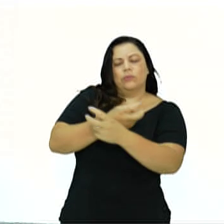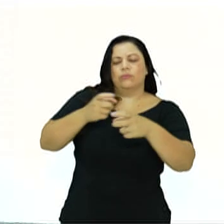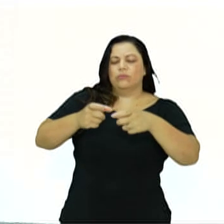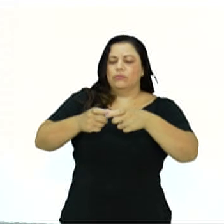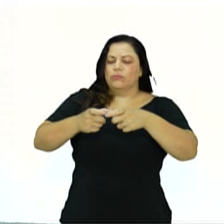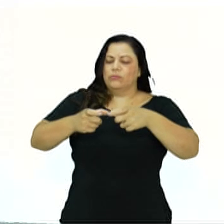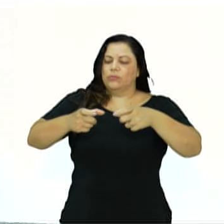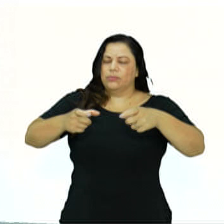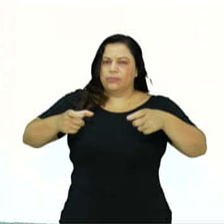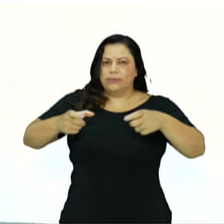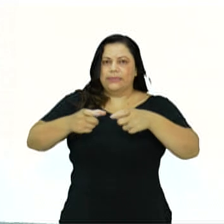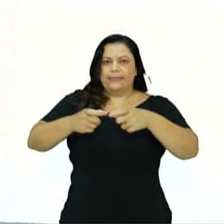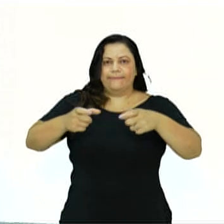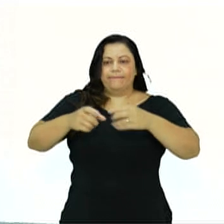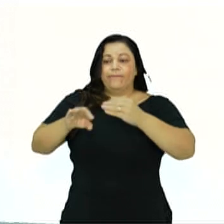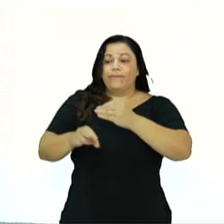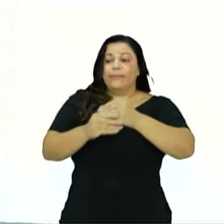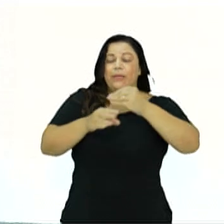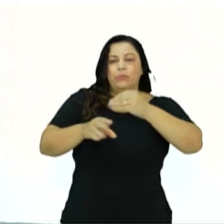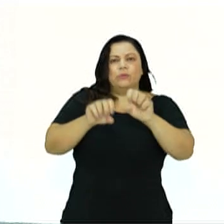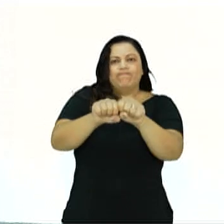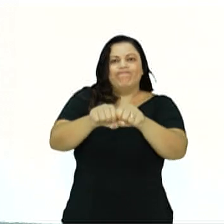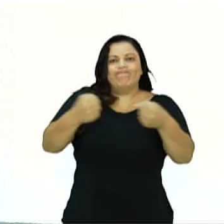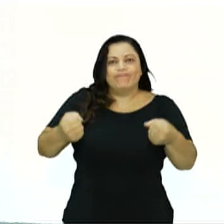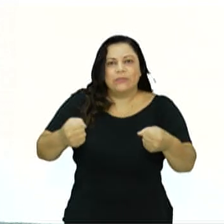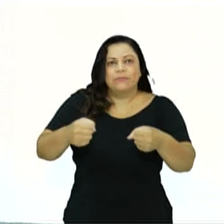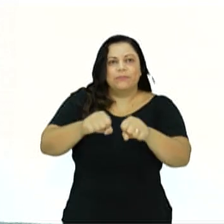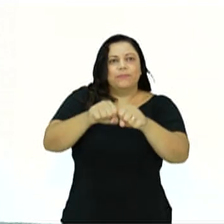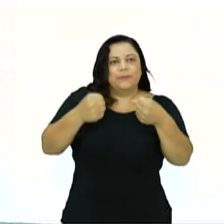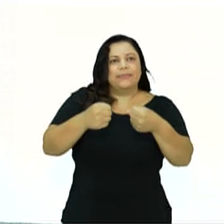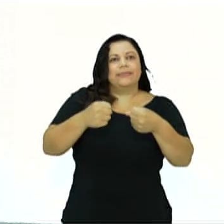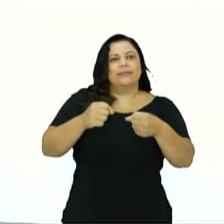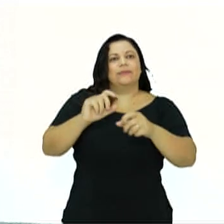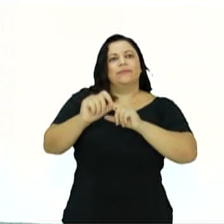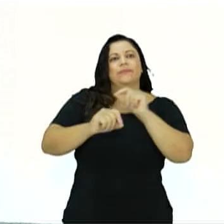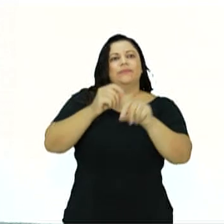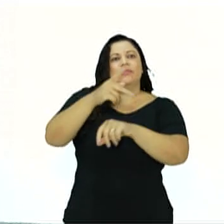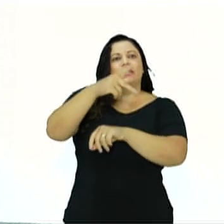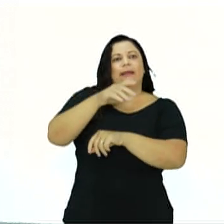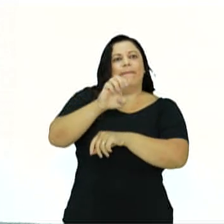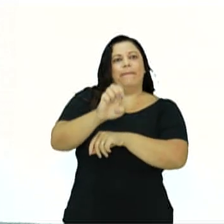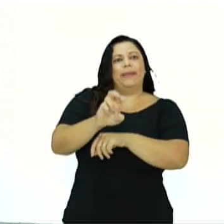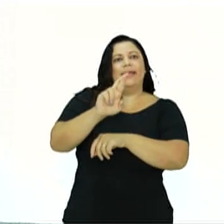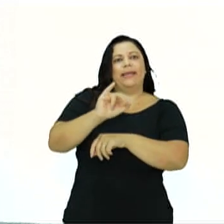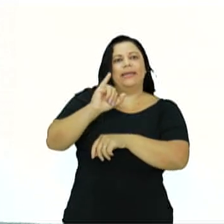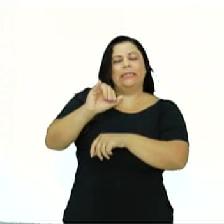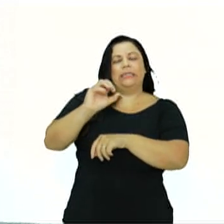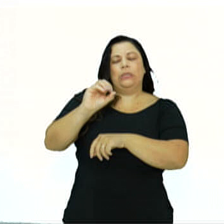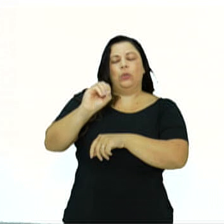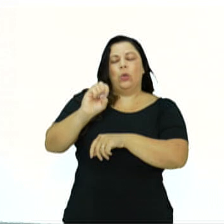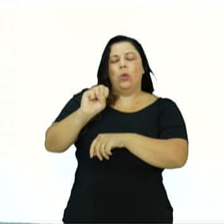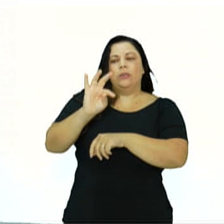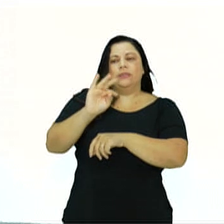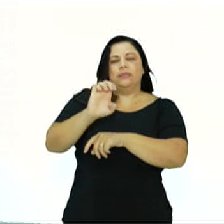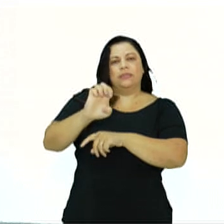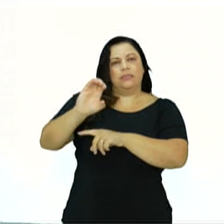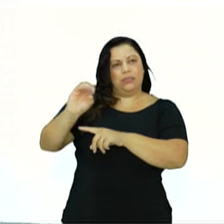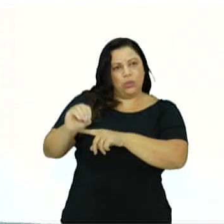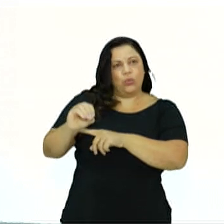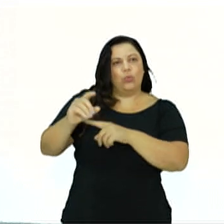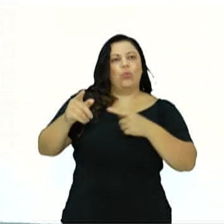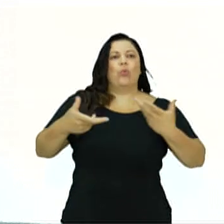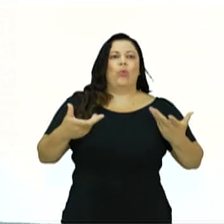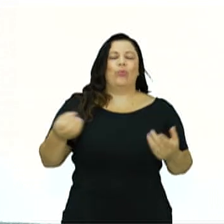a reposição de casos de fraturas se faz a partir do periósteo, né, e do endósteo, que reveste a cavidade do osso, que originam